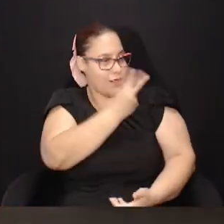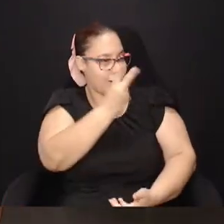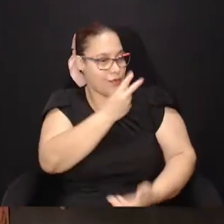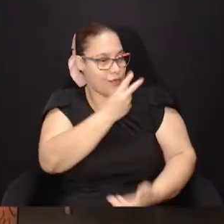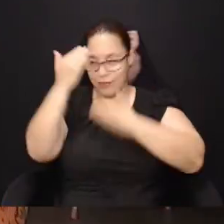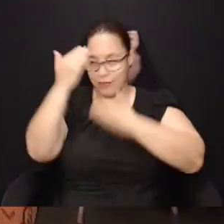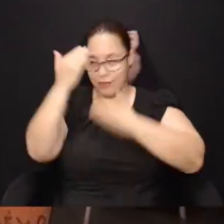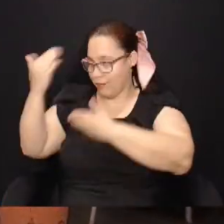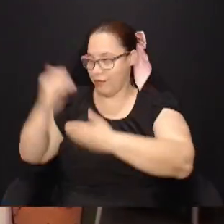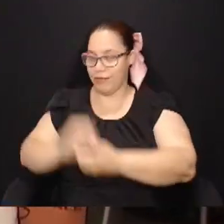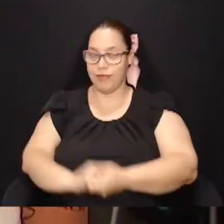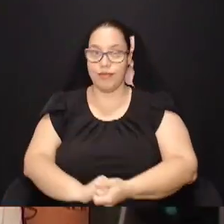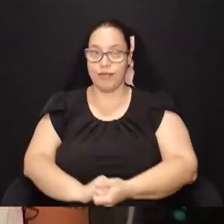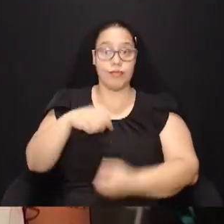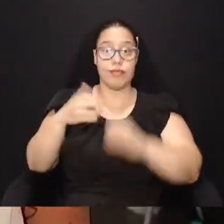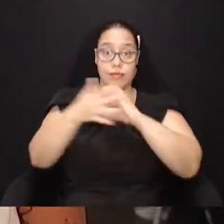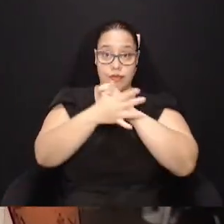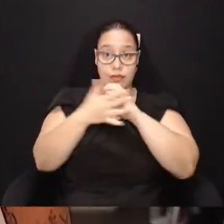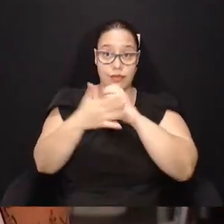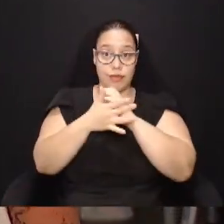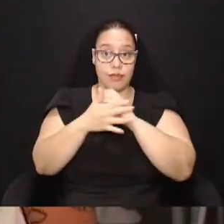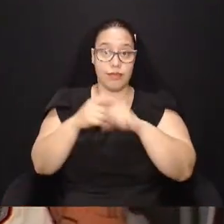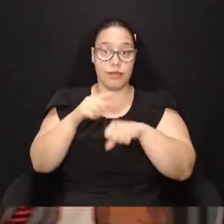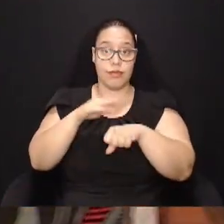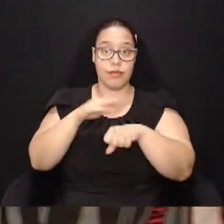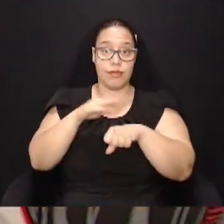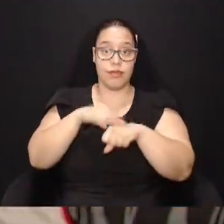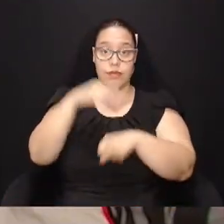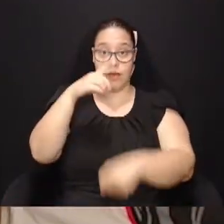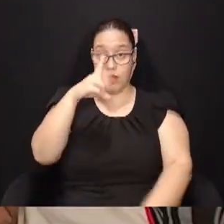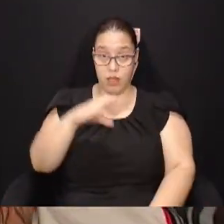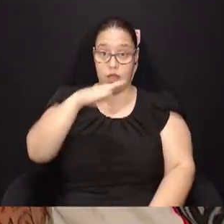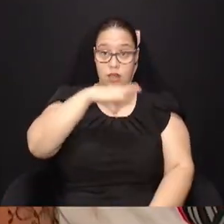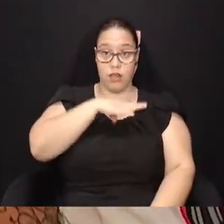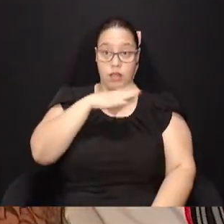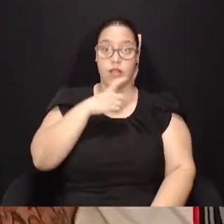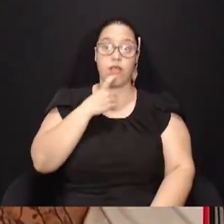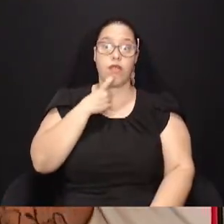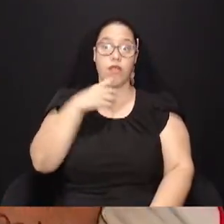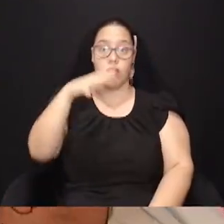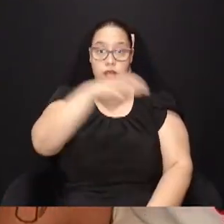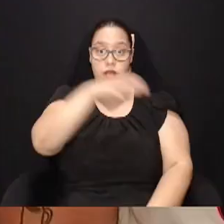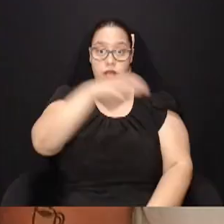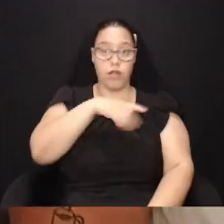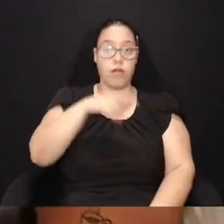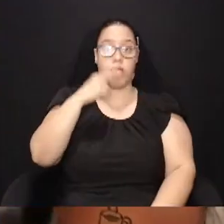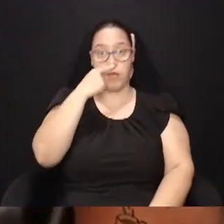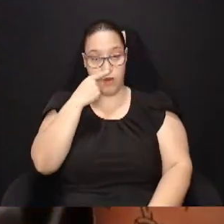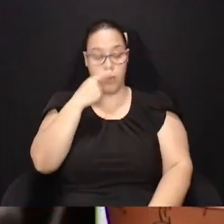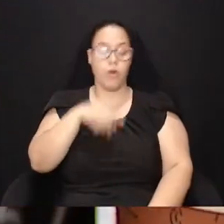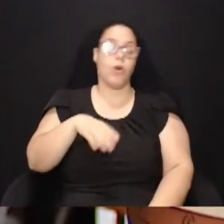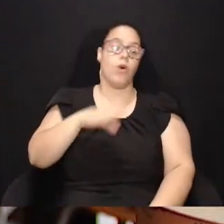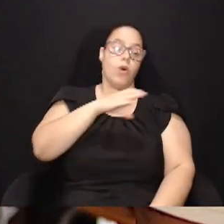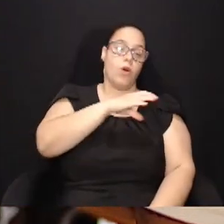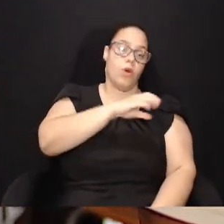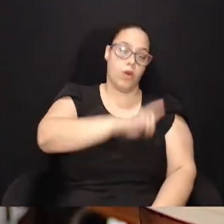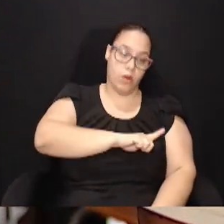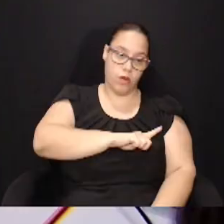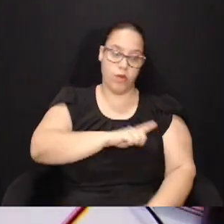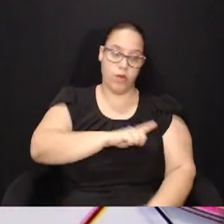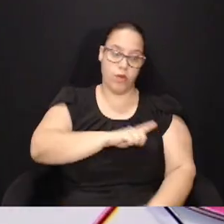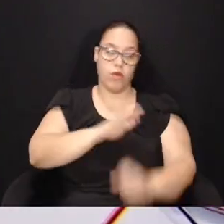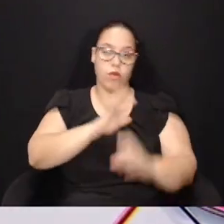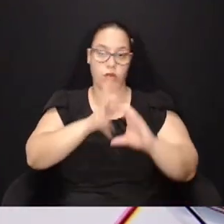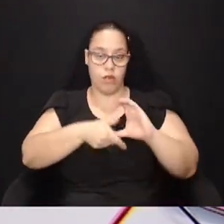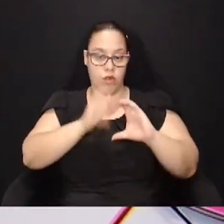é isso, o Seprocamp conta com 10 unidades aqui em Campinas, tem na região do Ouro Verde, do Campo Grande, Vida Nova, do Campo Belo e também aqui na